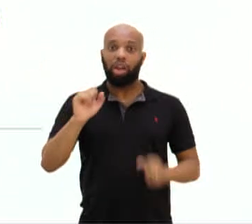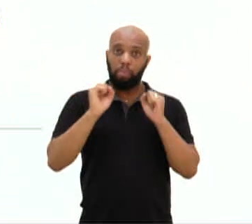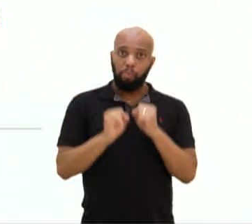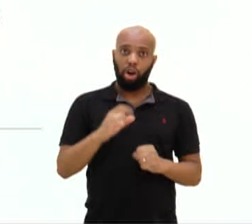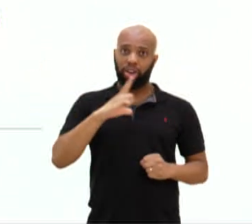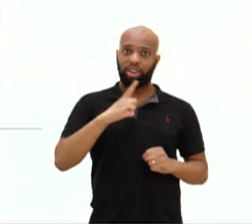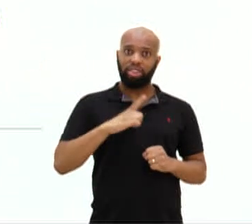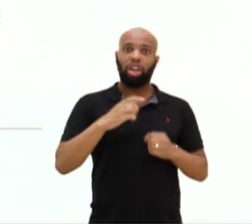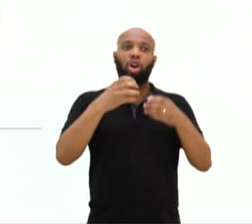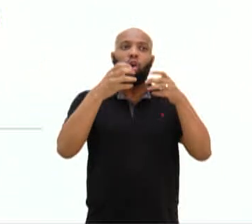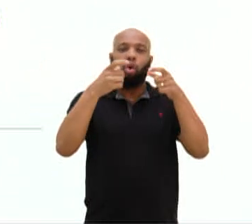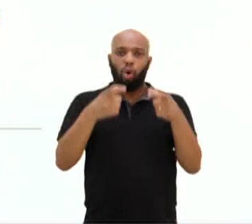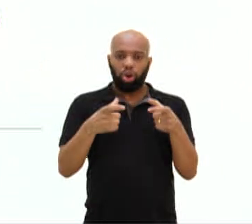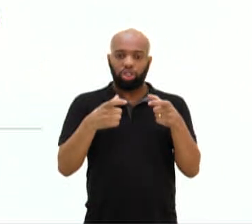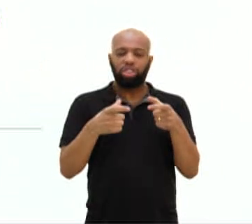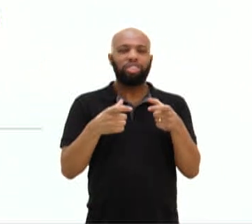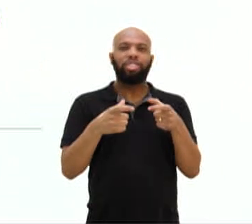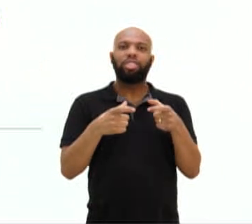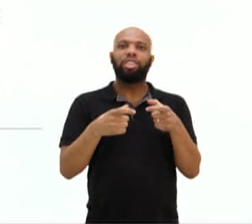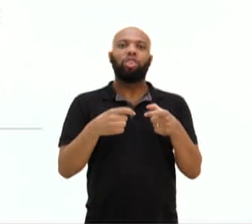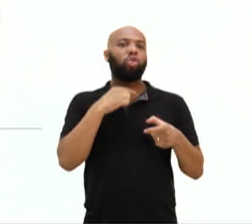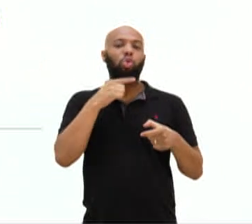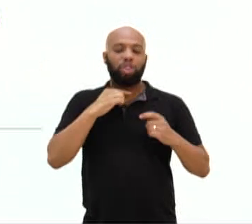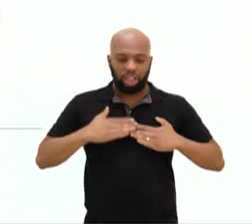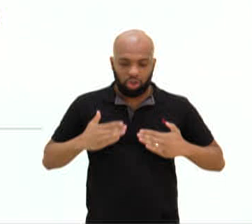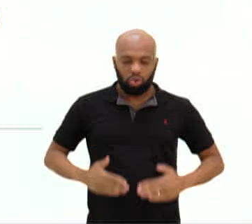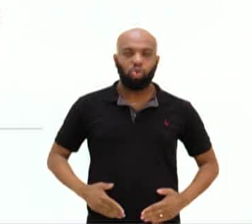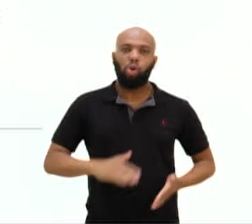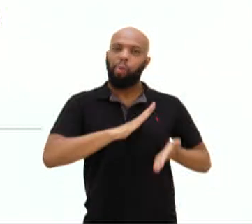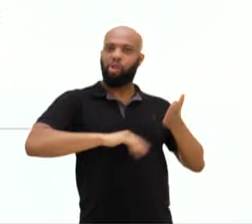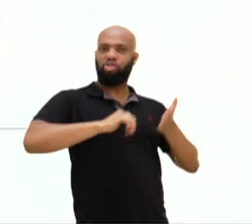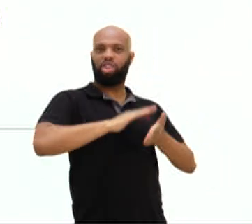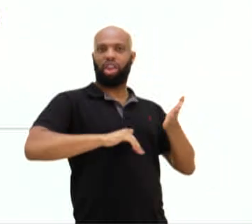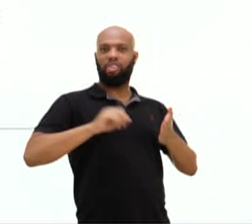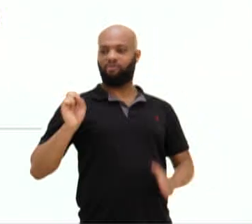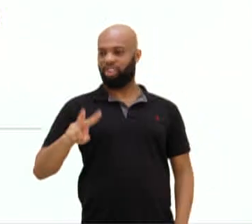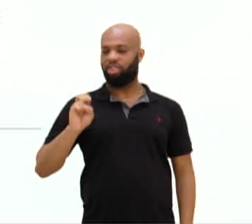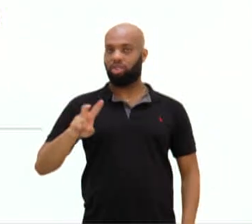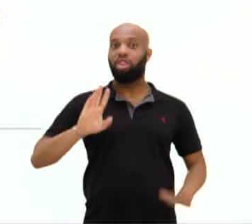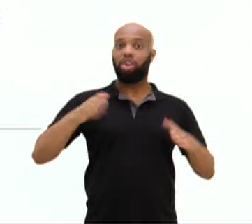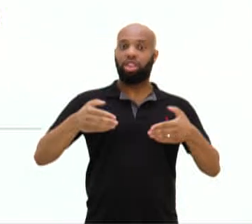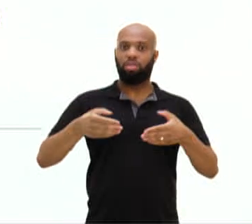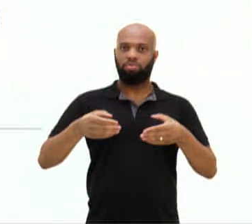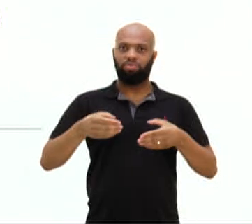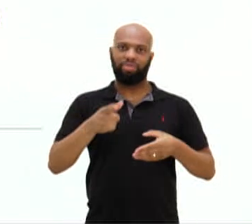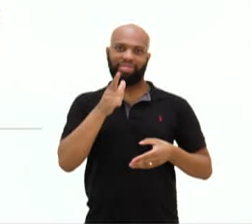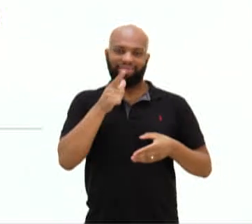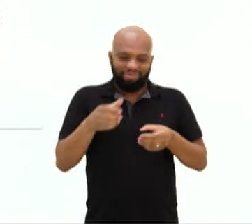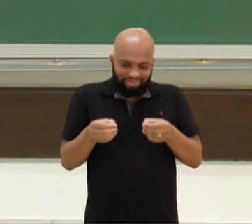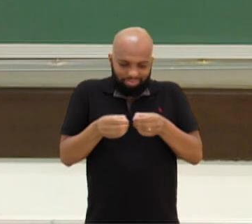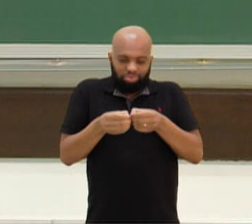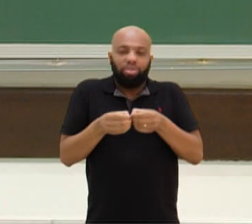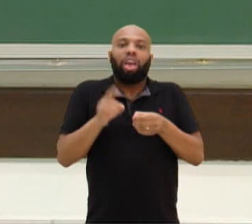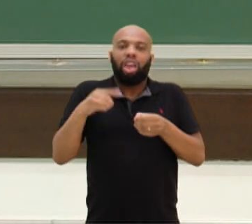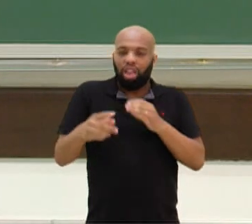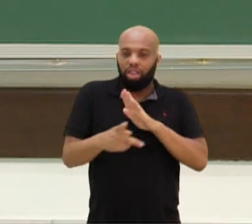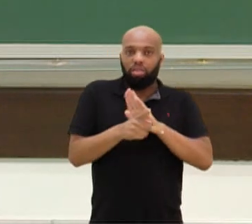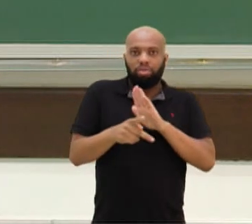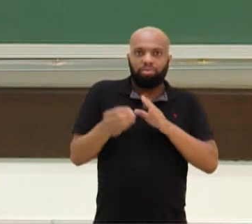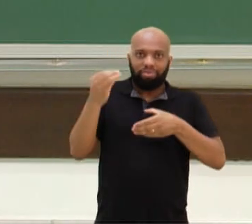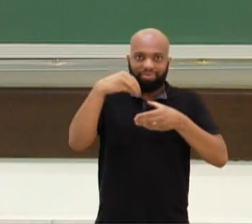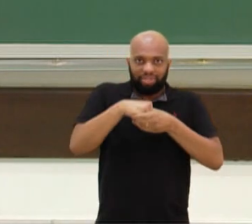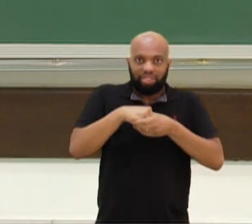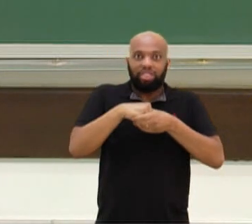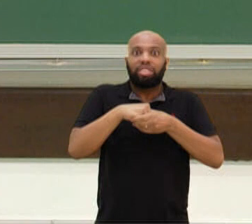órgãos protegidos do sistema imunológico. Então, os testículos são órgãos protegidos do sistema imunológico, né? É como se eles estivessem